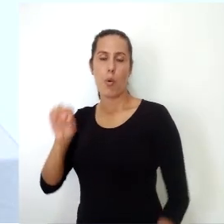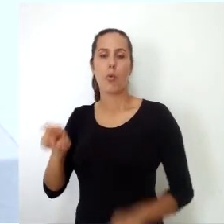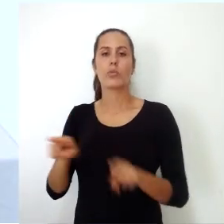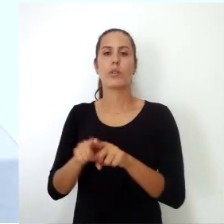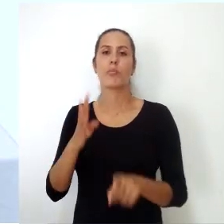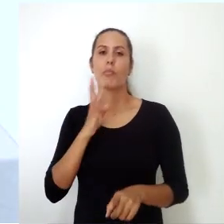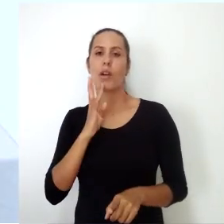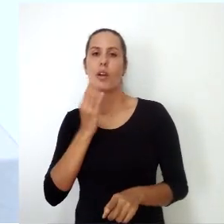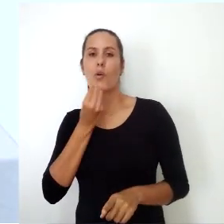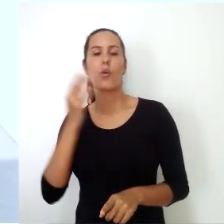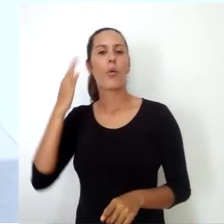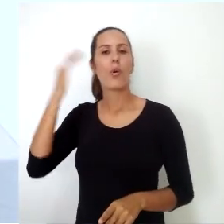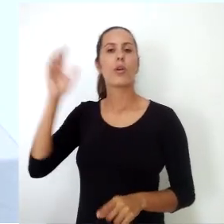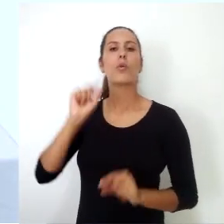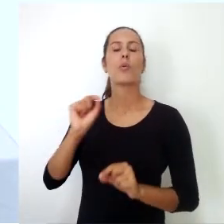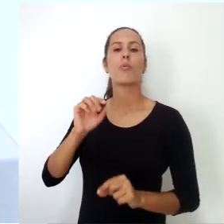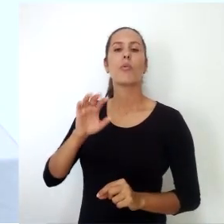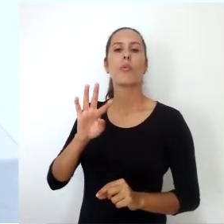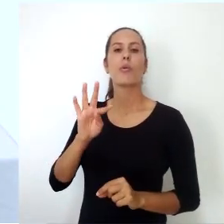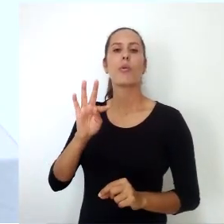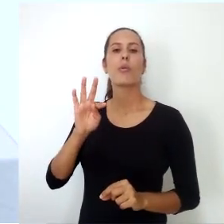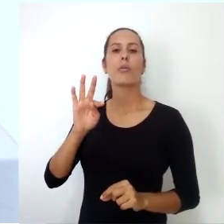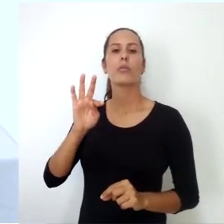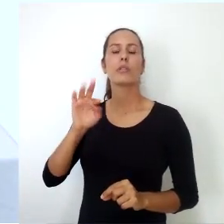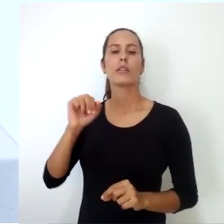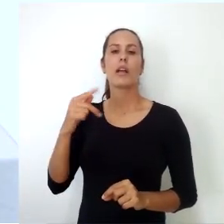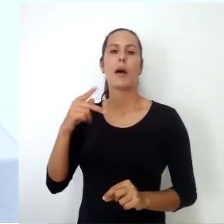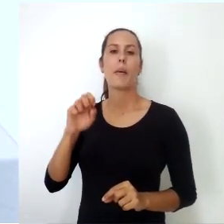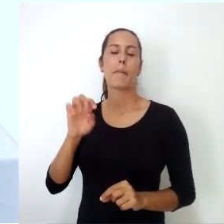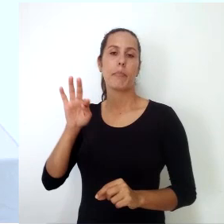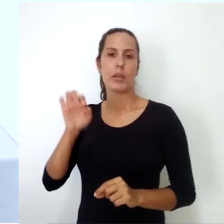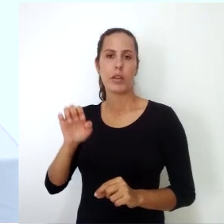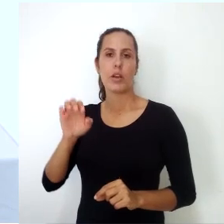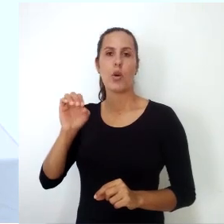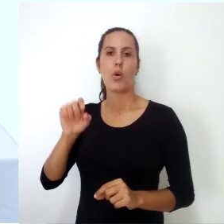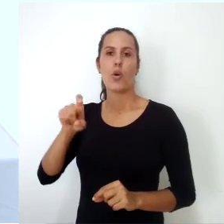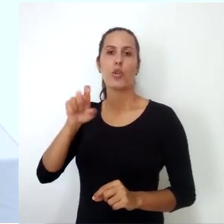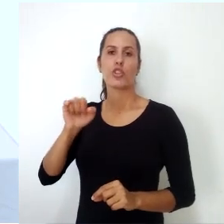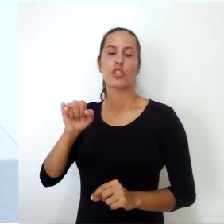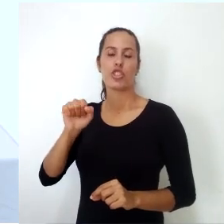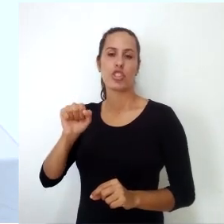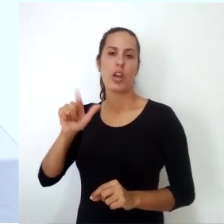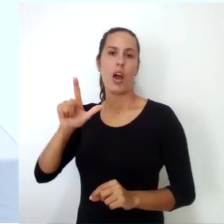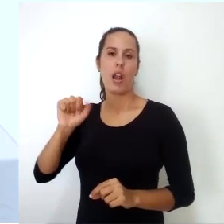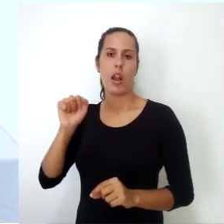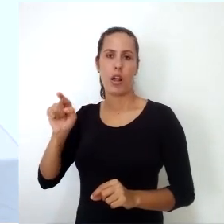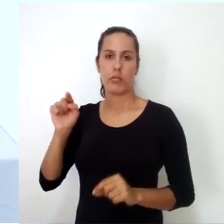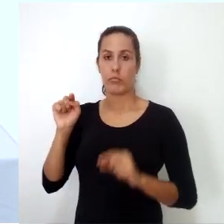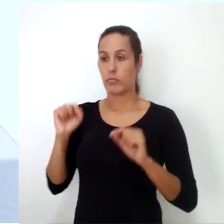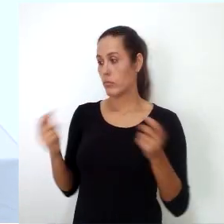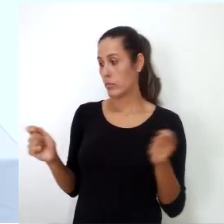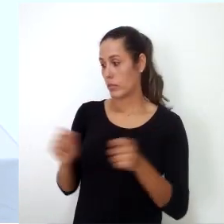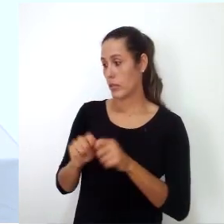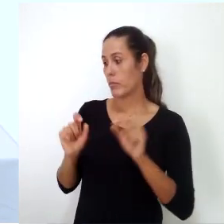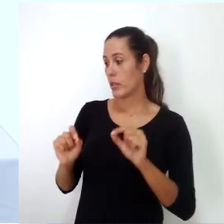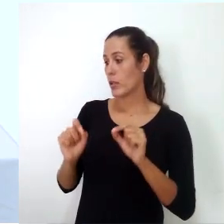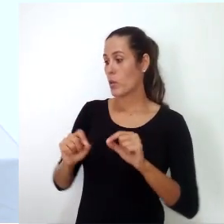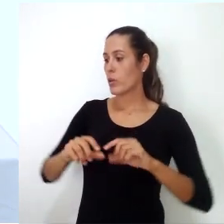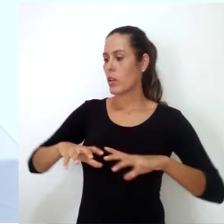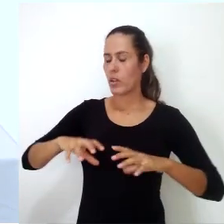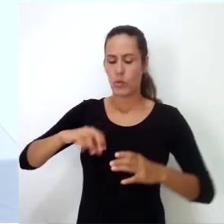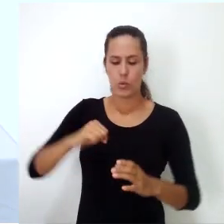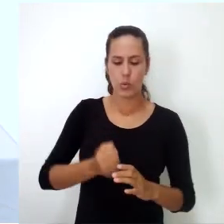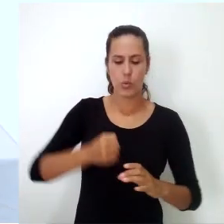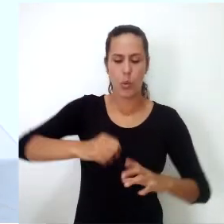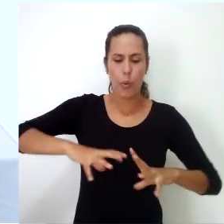do boldo, que também é conhecido como o tapete de Oxalá. E se a gente continuar na telinha, a gente tem